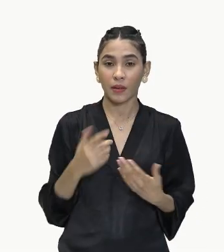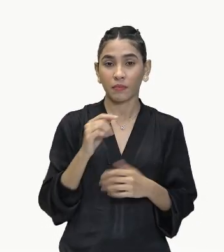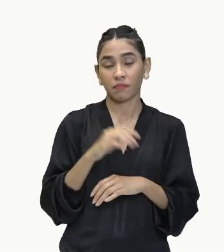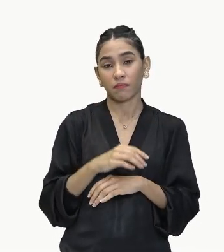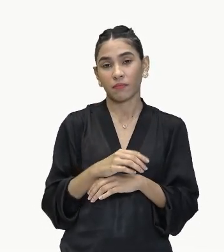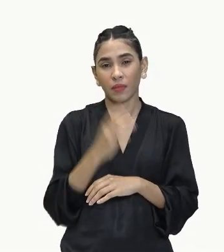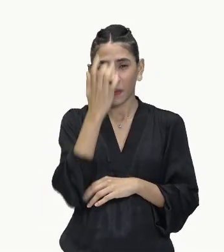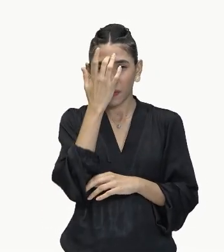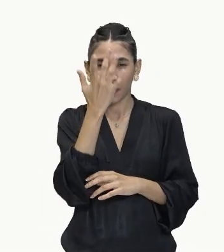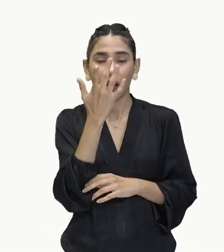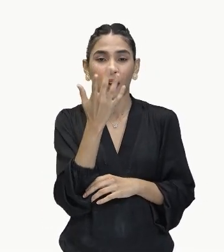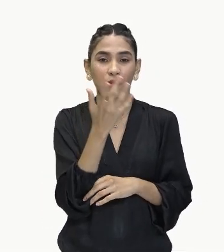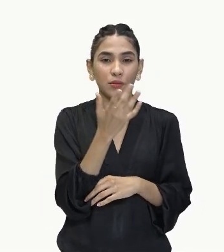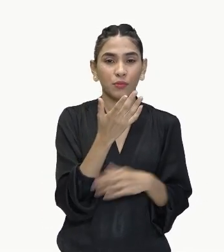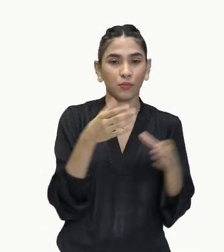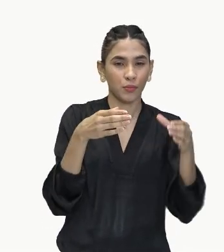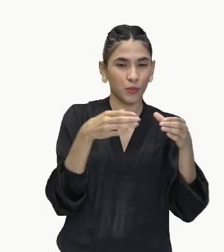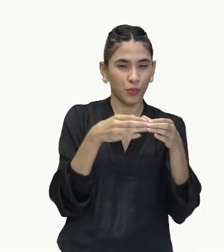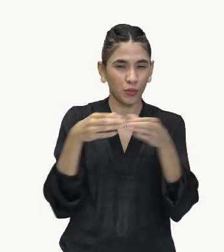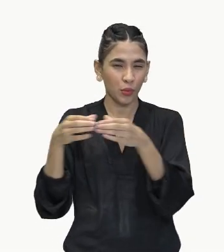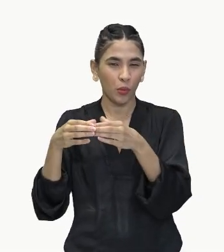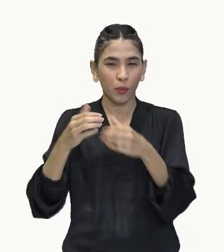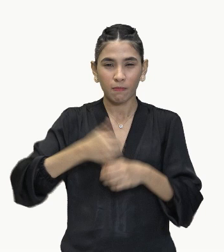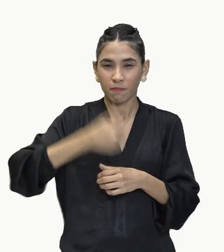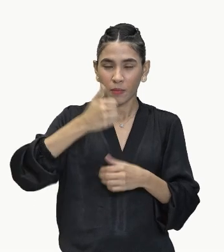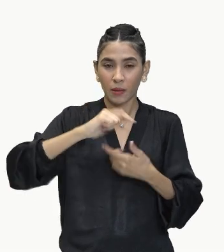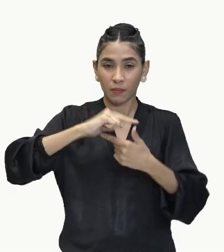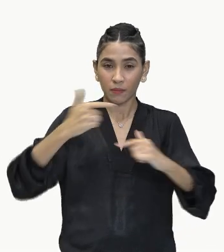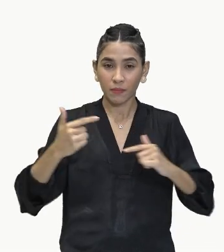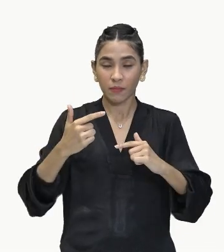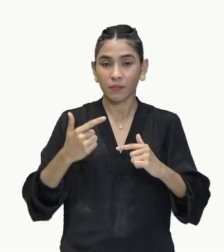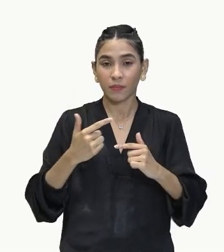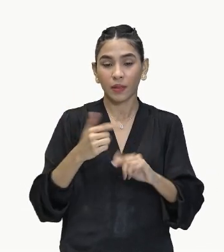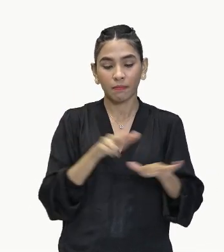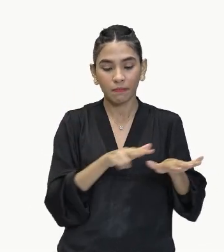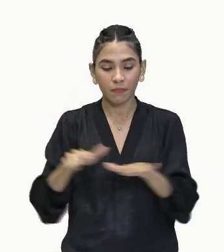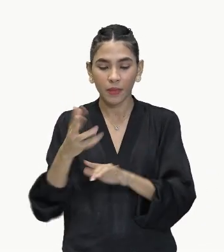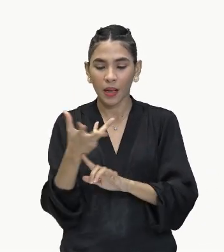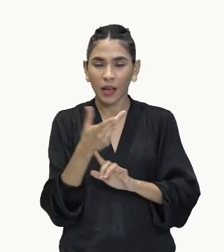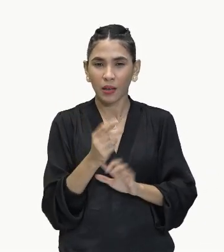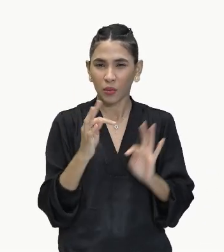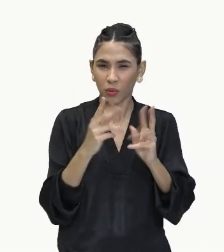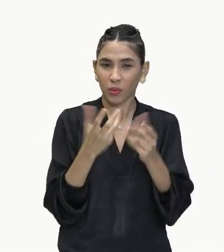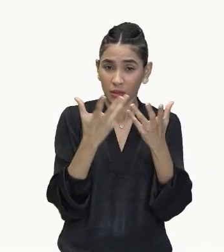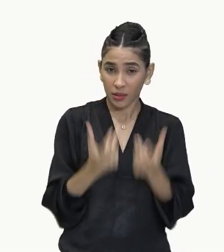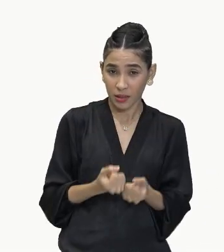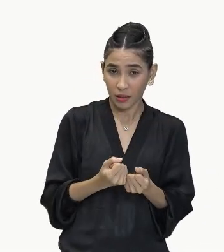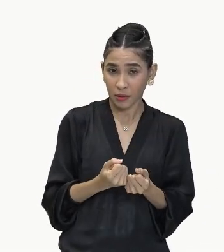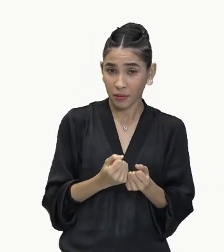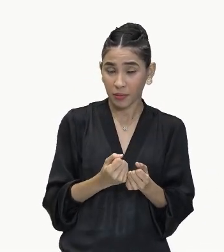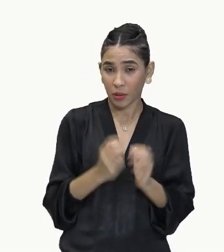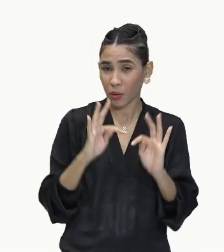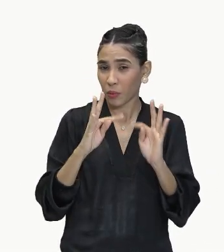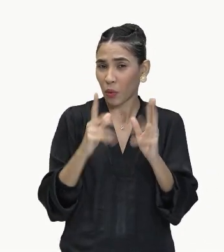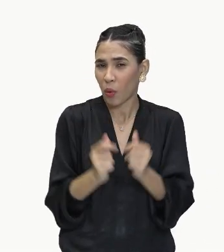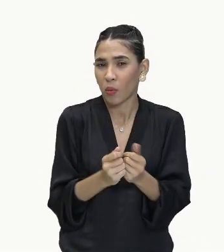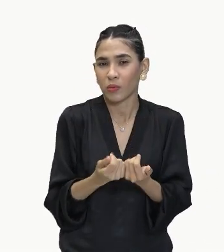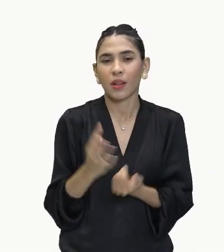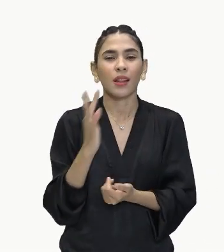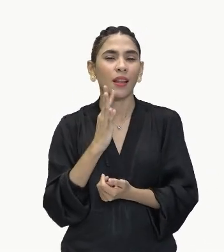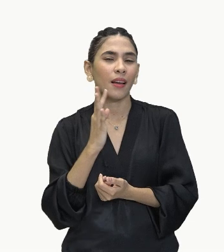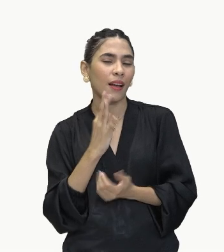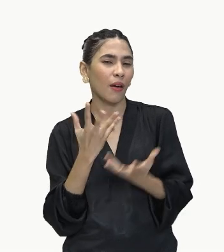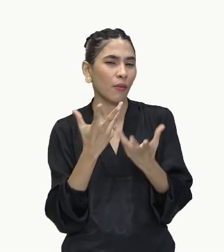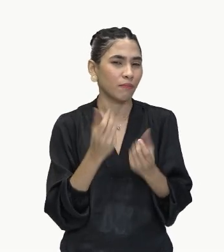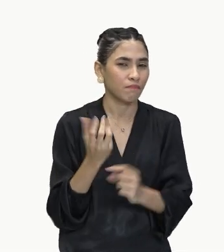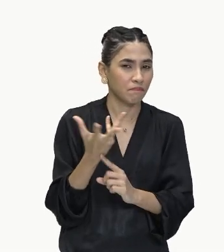assim fácil para esses primeiros modernistas? Eles fizeram a Semana de Arte Moderna e todo mundo aceitou? Todo mundo achou legal aquele jeito de fazer